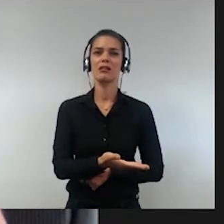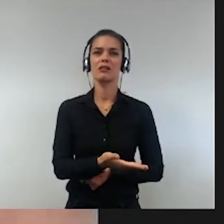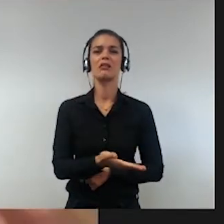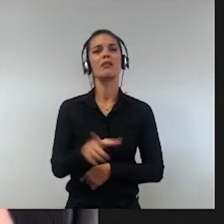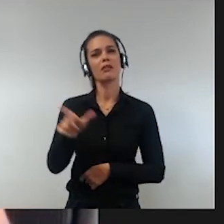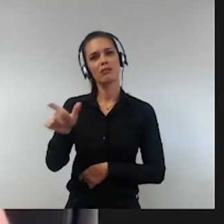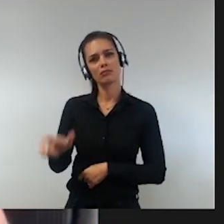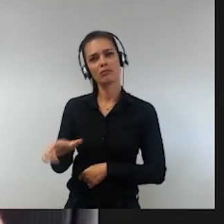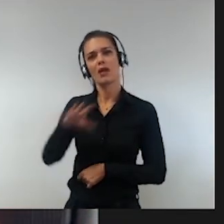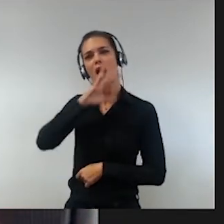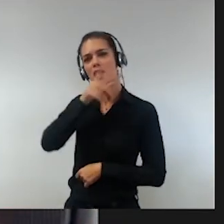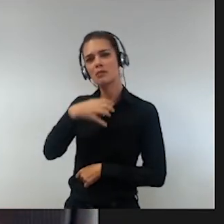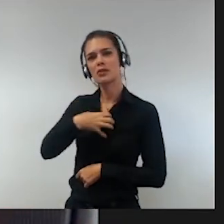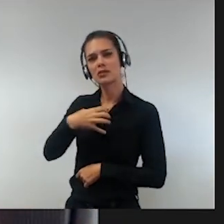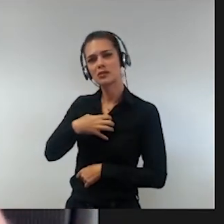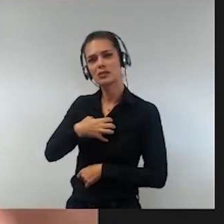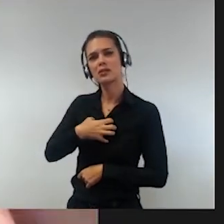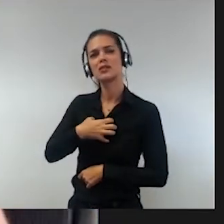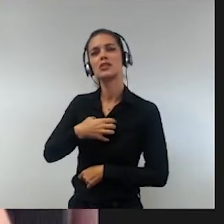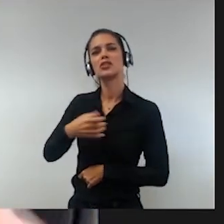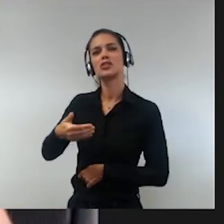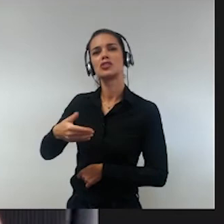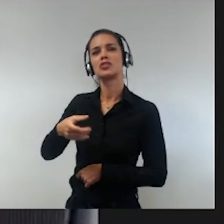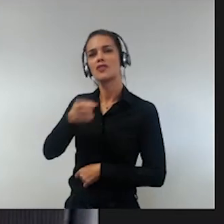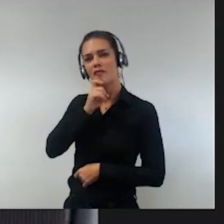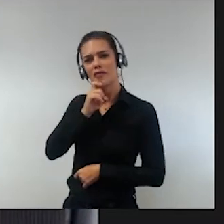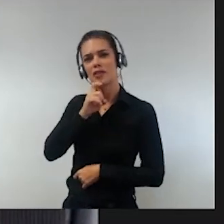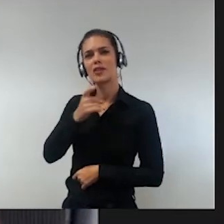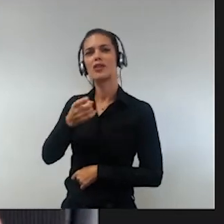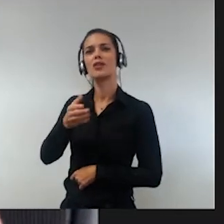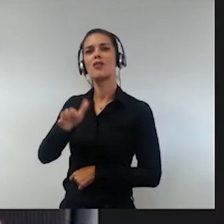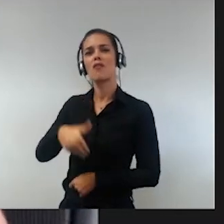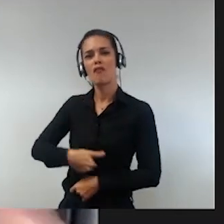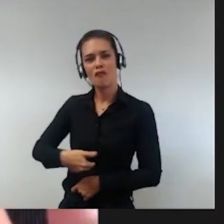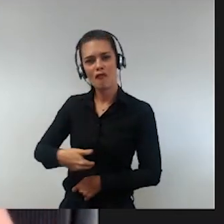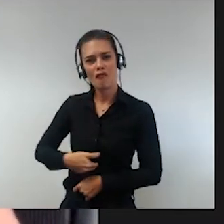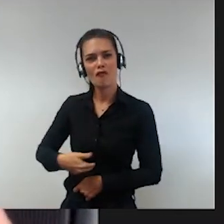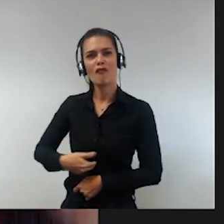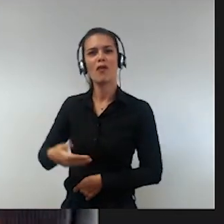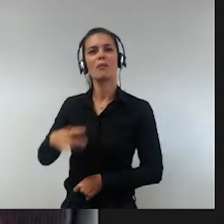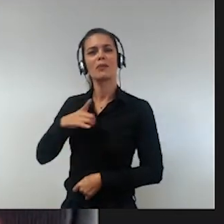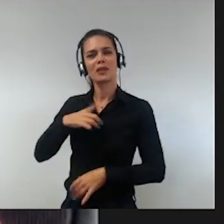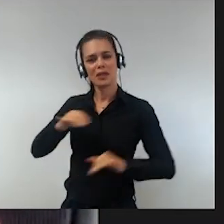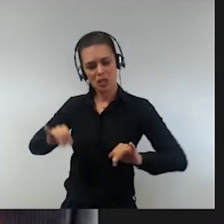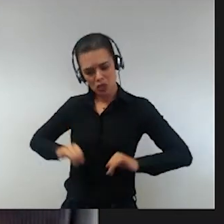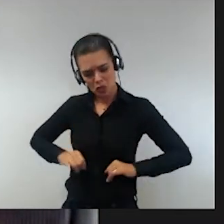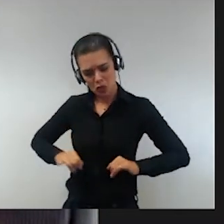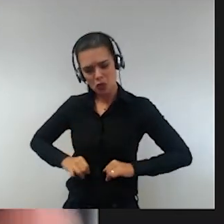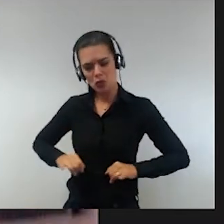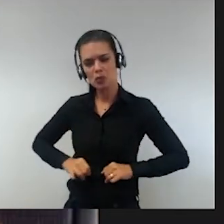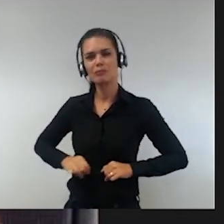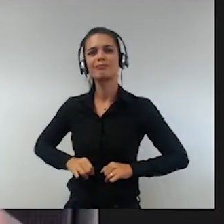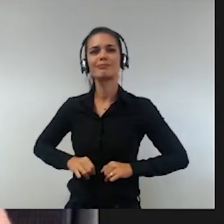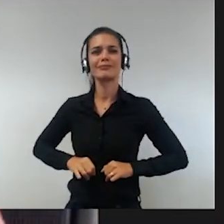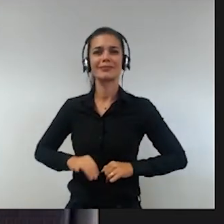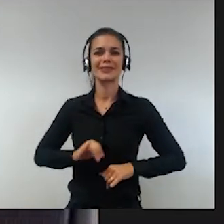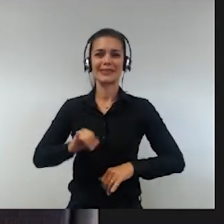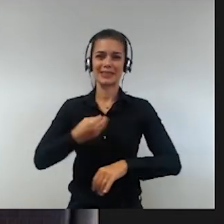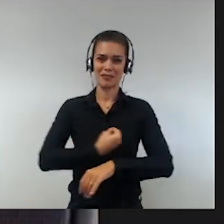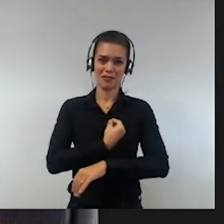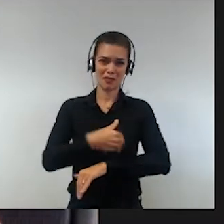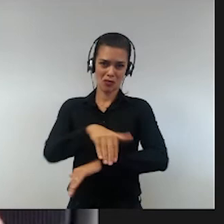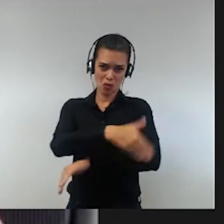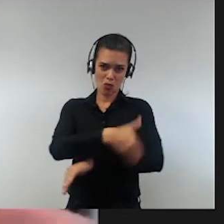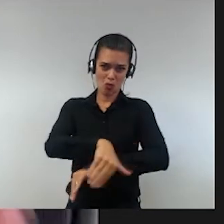frio, está sob aflição, sofre maus tratos, tem um sofrimento contínuo nas ruas, porque nasce e